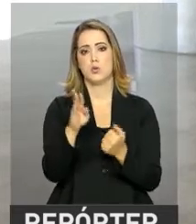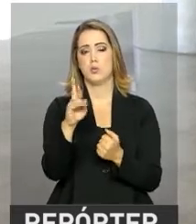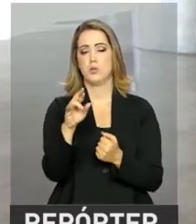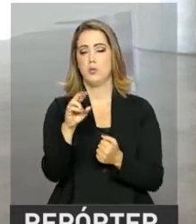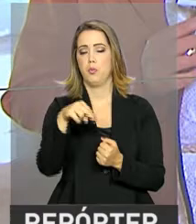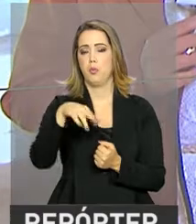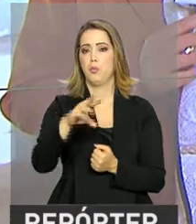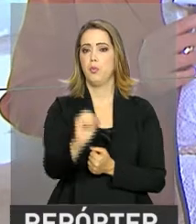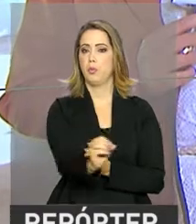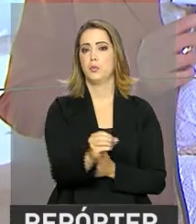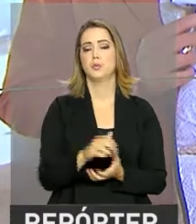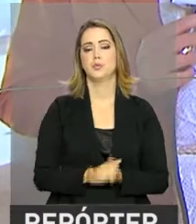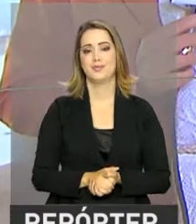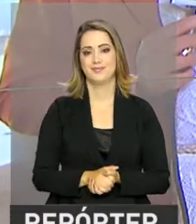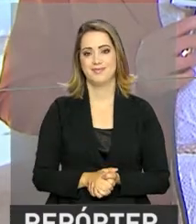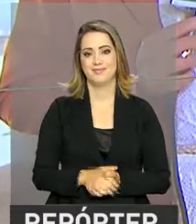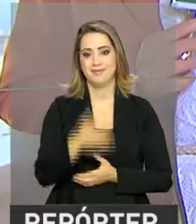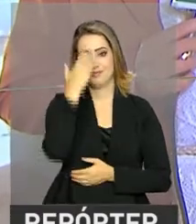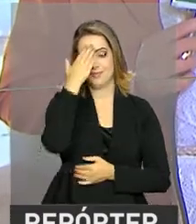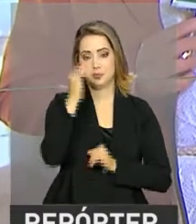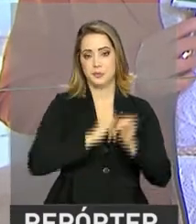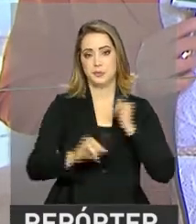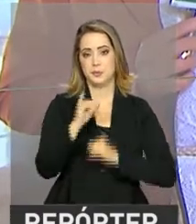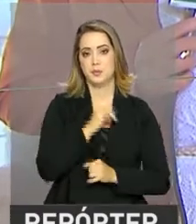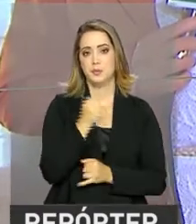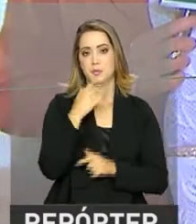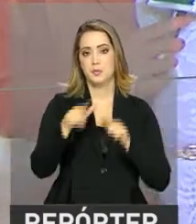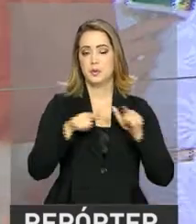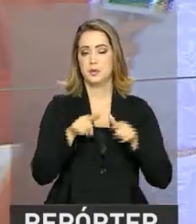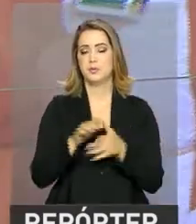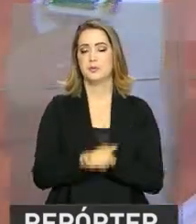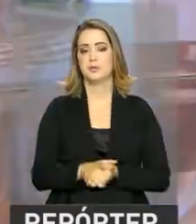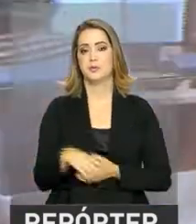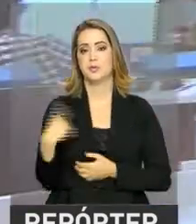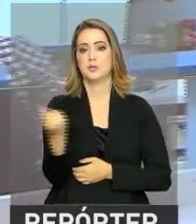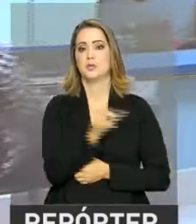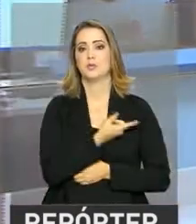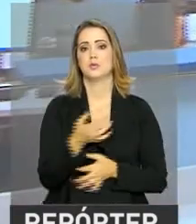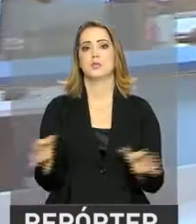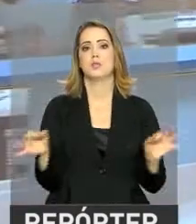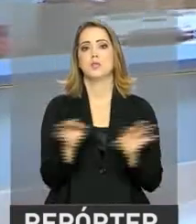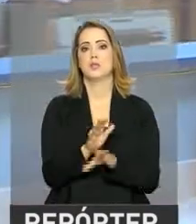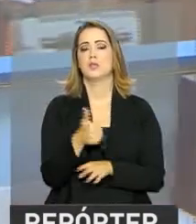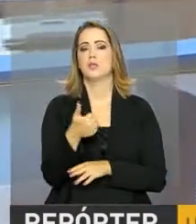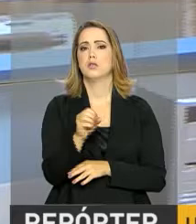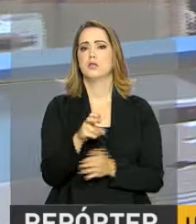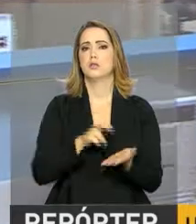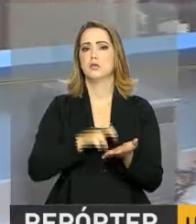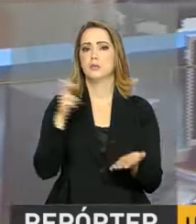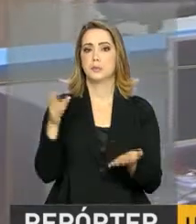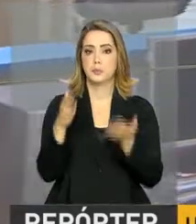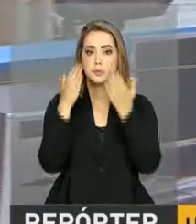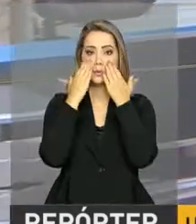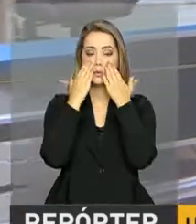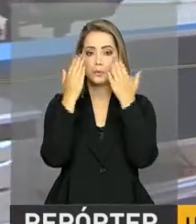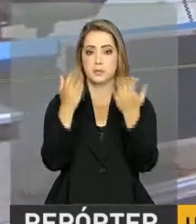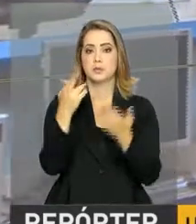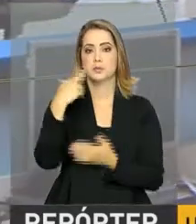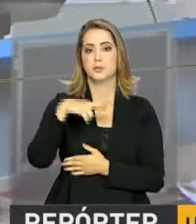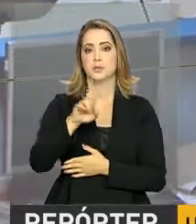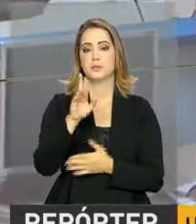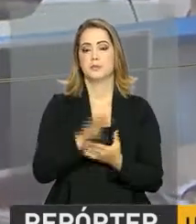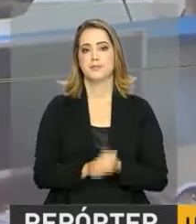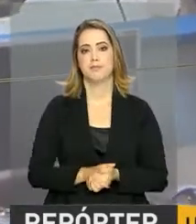você. Obrigada pelas suas informações, Thaísa, bom trabalho. E nós ficamos por aqui, voltamos às 10 da manhã na próxima edição do